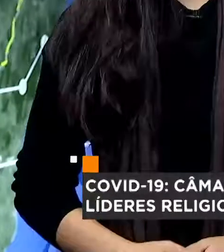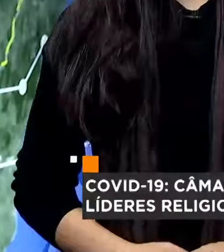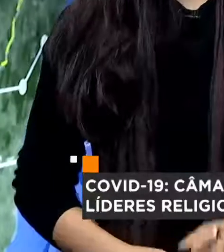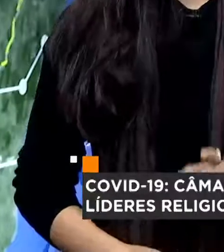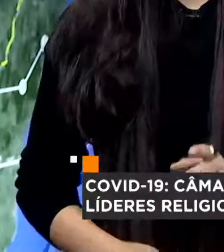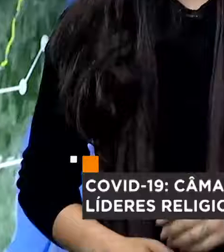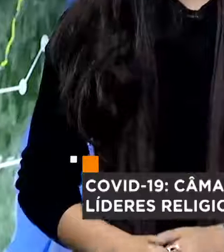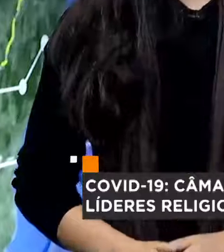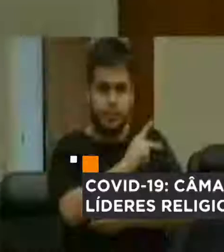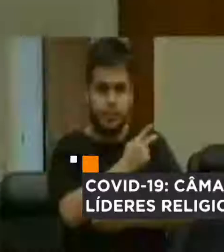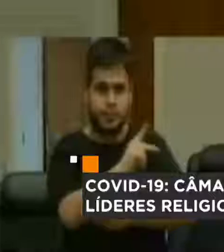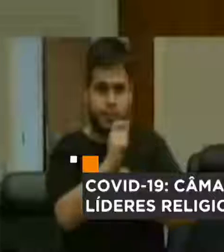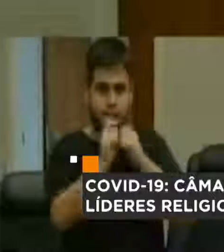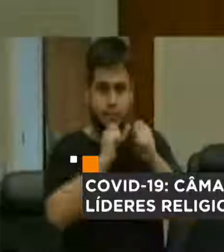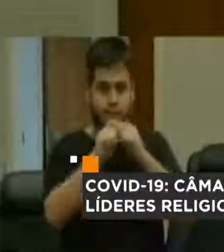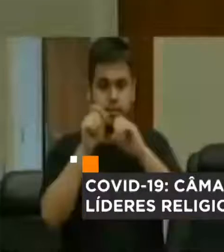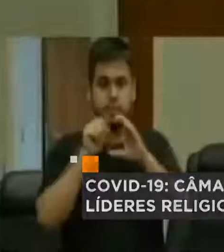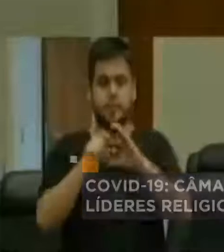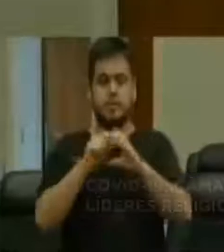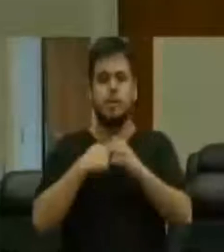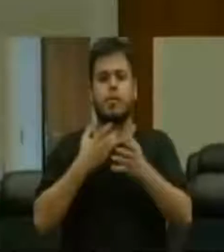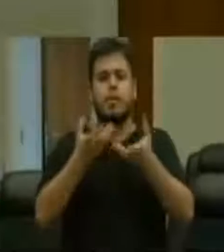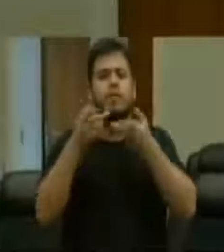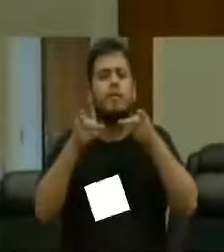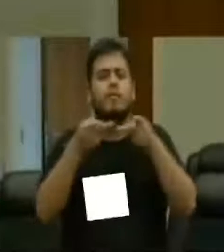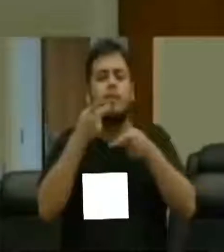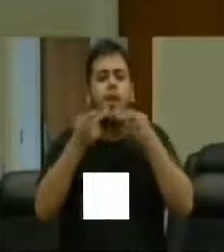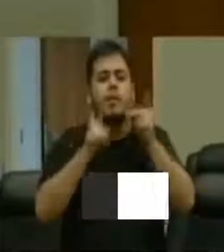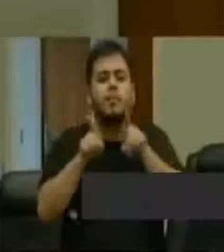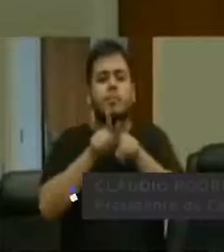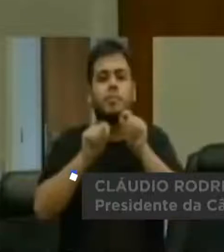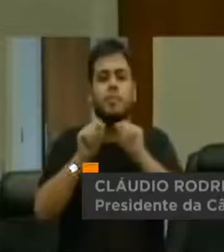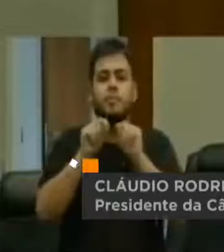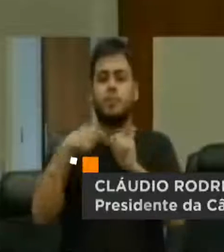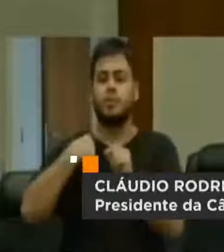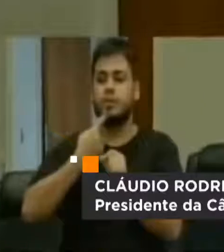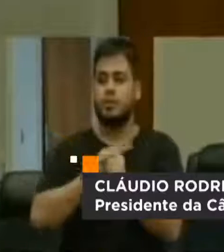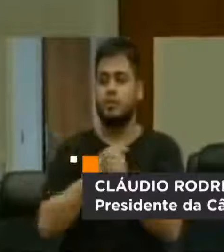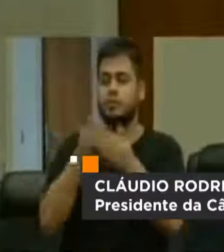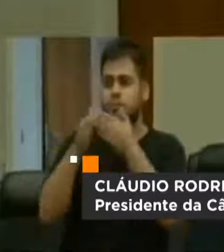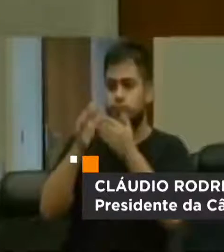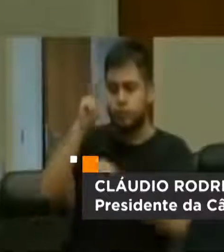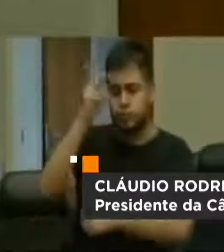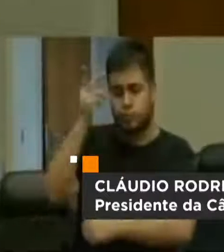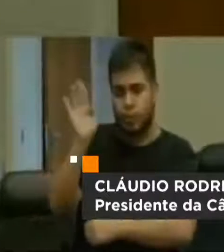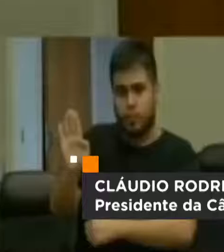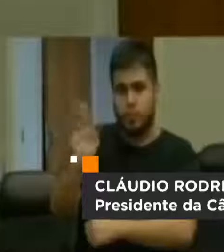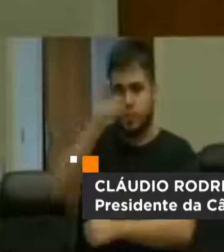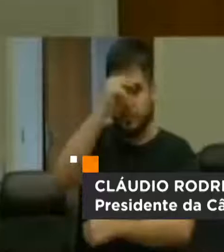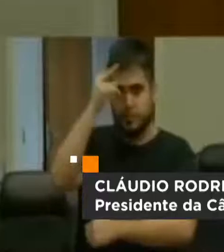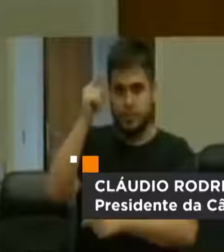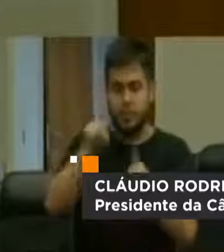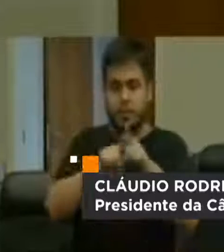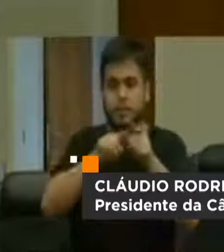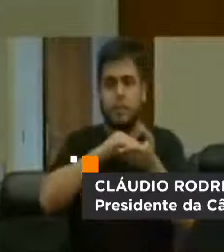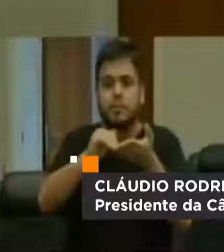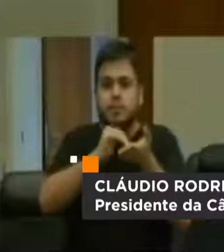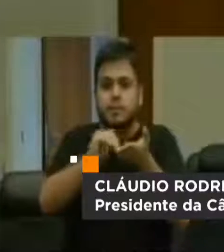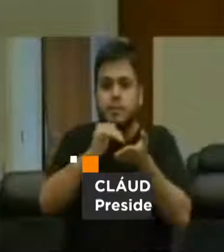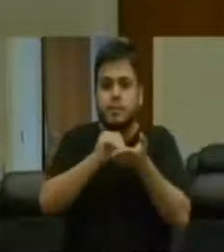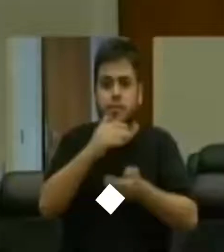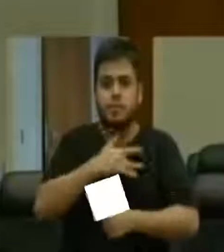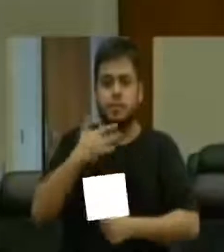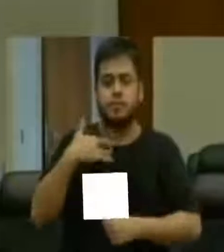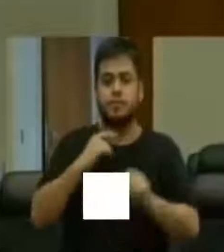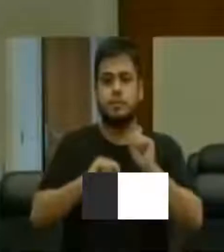para os jornalistas vamos ver falando da Imprensa nós solicitamos aqui do Senhor Prefeito e a secretaria de